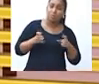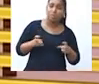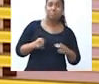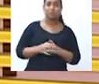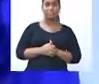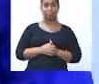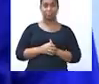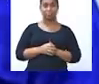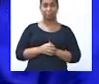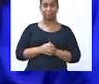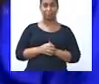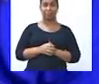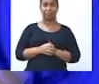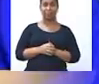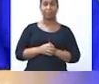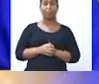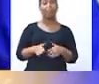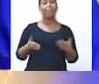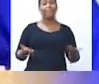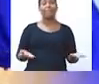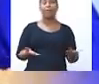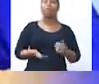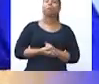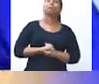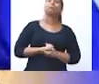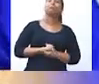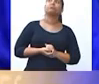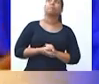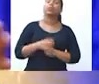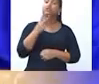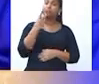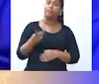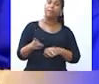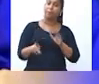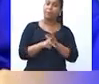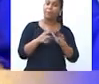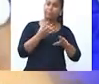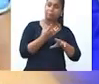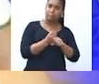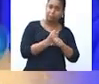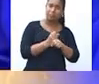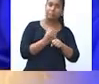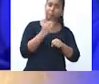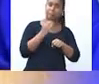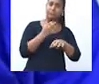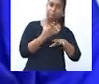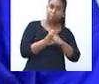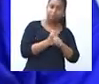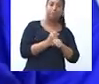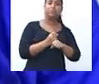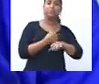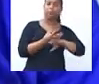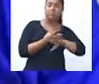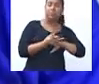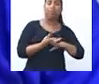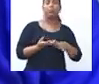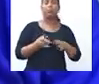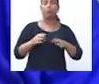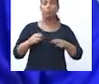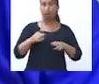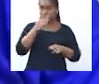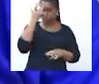reconhecido? Não. Então, quando a gente fala das ciências exatas e biológicas, a gente está falando de métodos que são